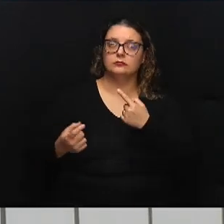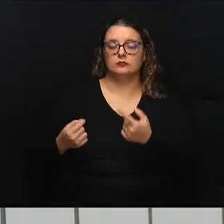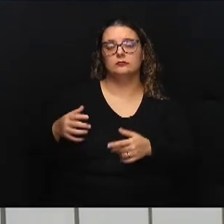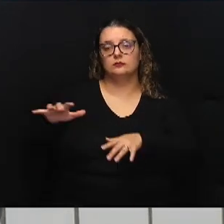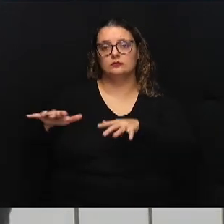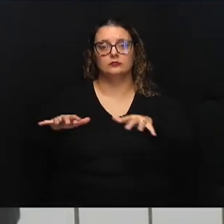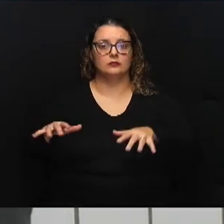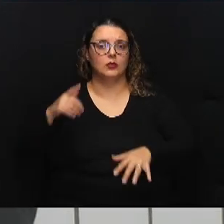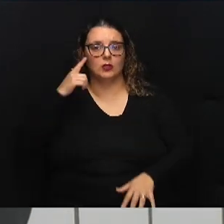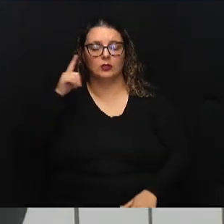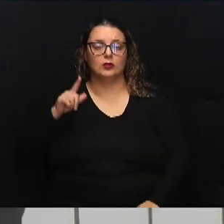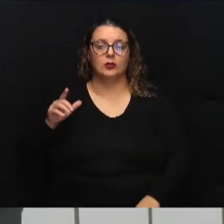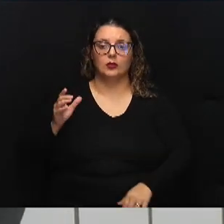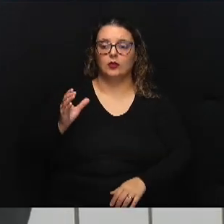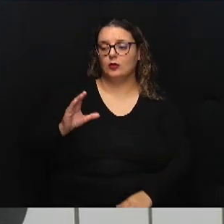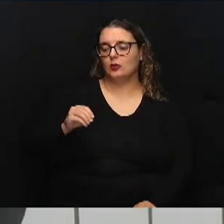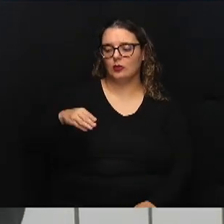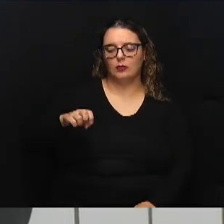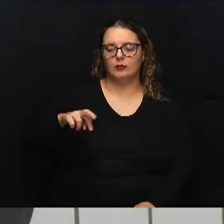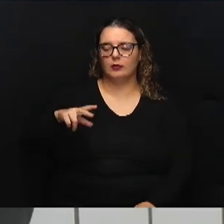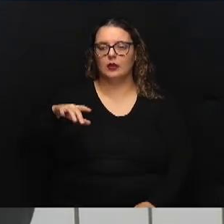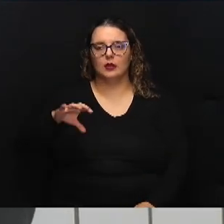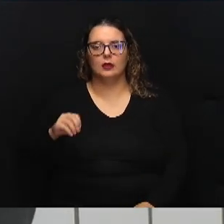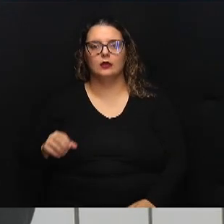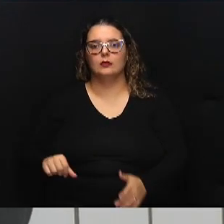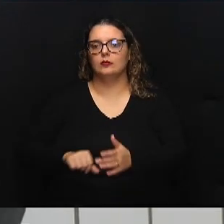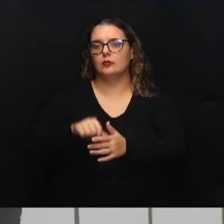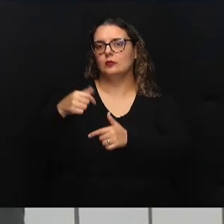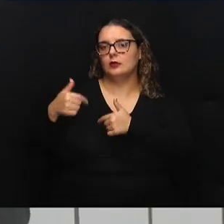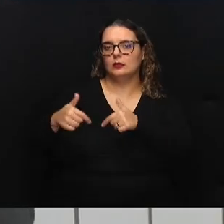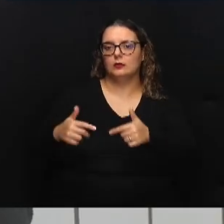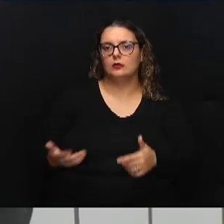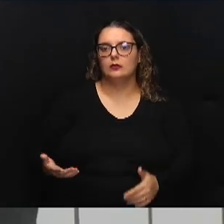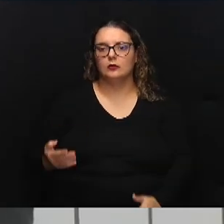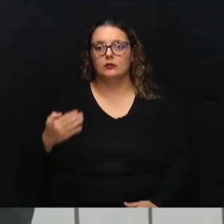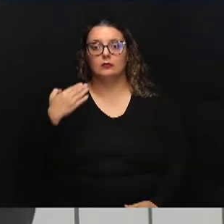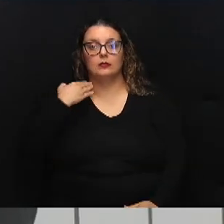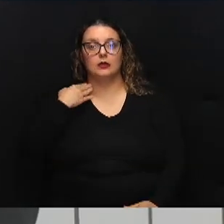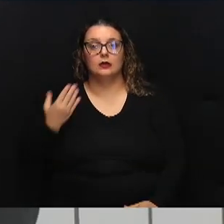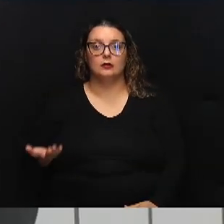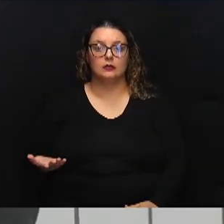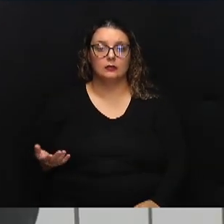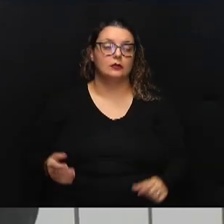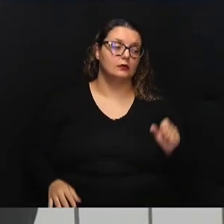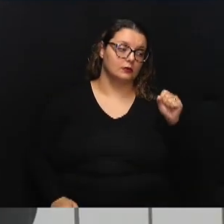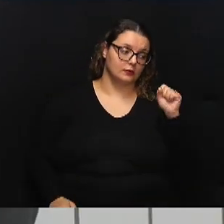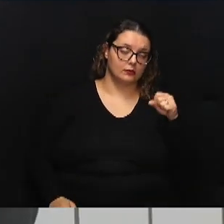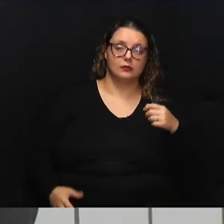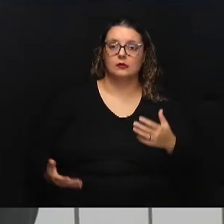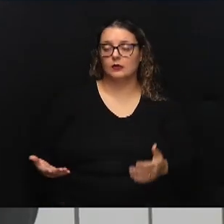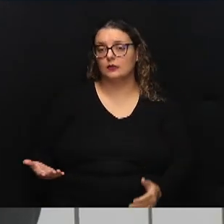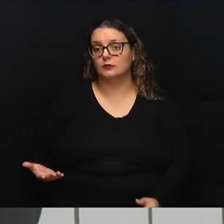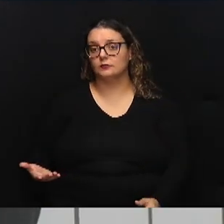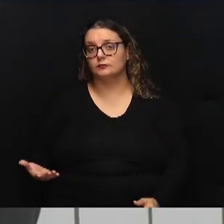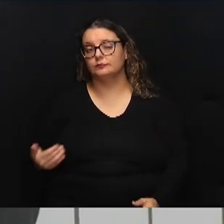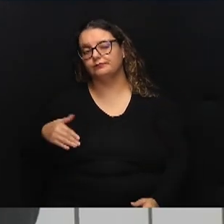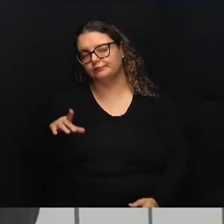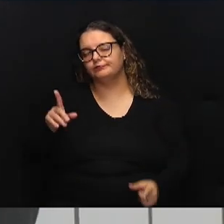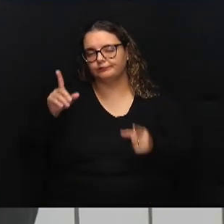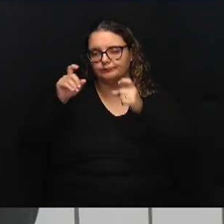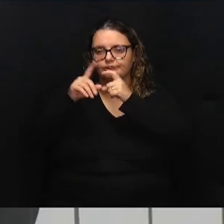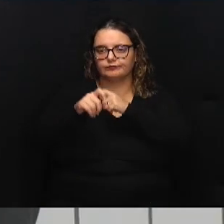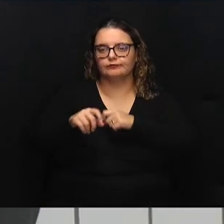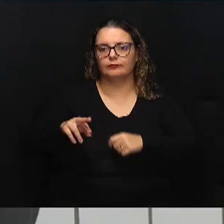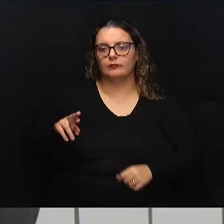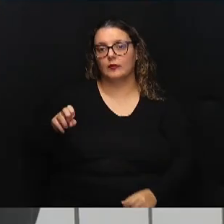logicamente, né? Comércio, que é primeiro emprego, né? Banco, que realmente é mais difícil